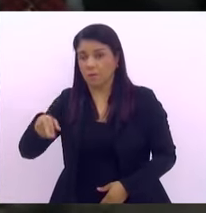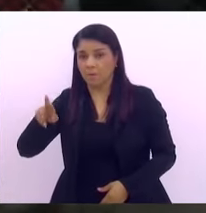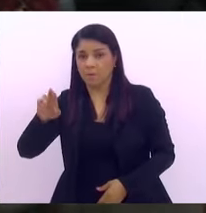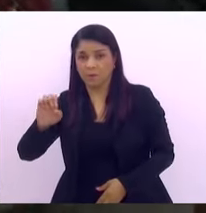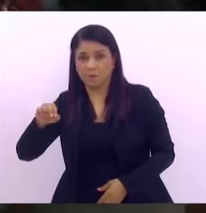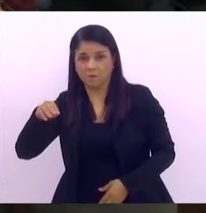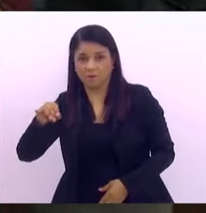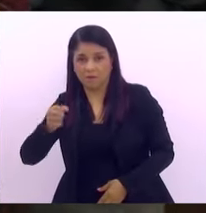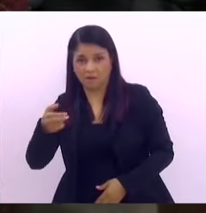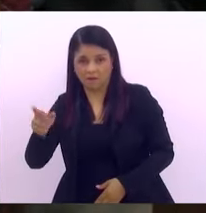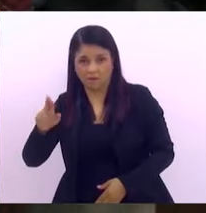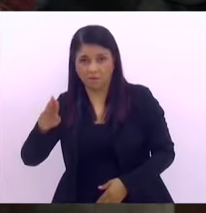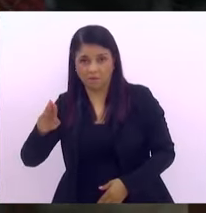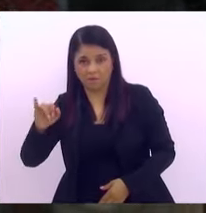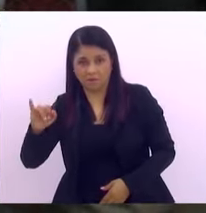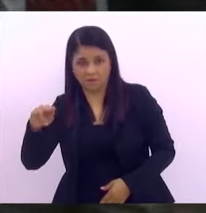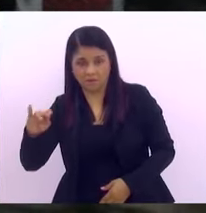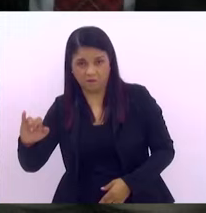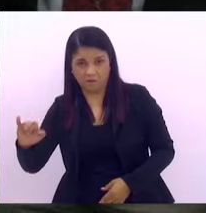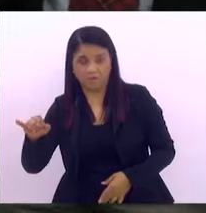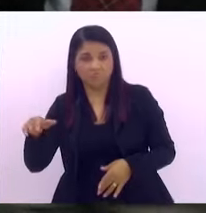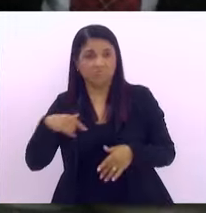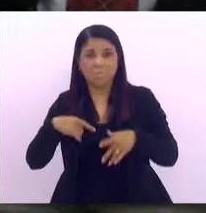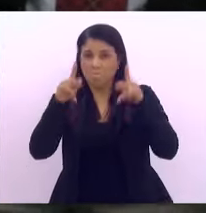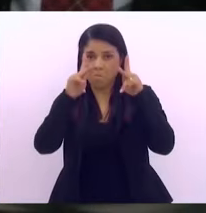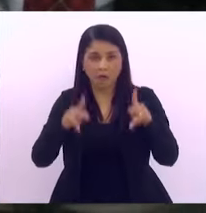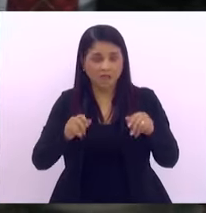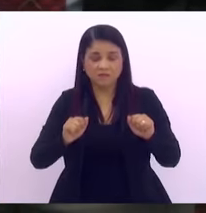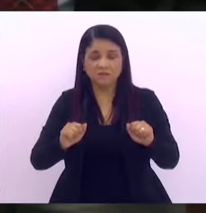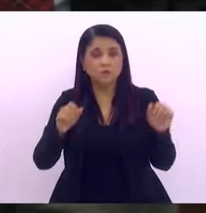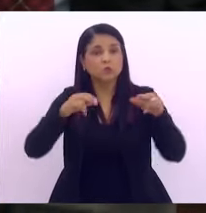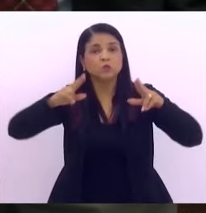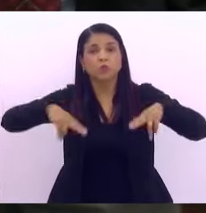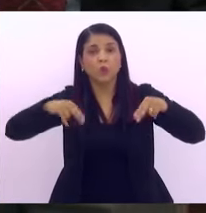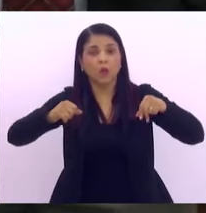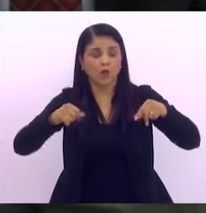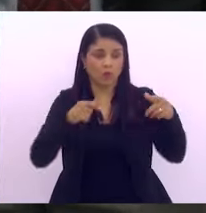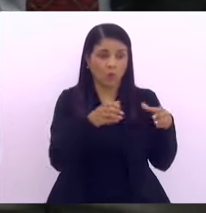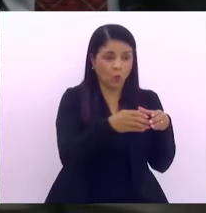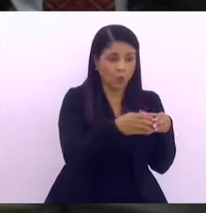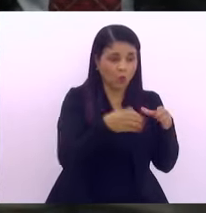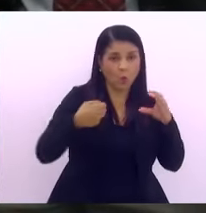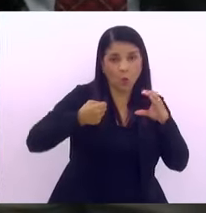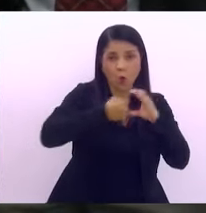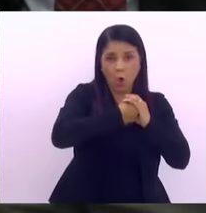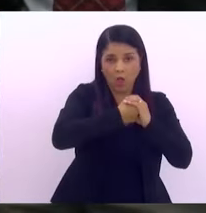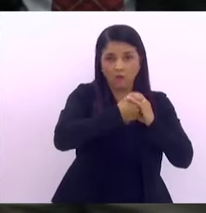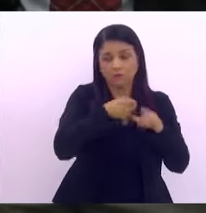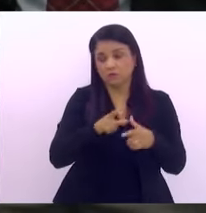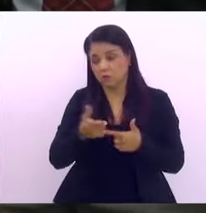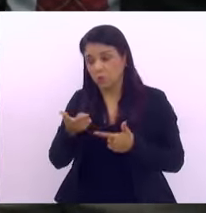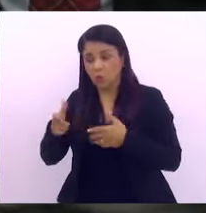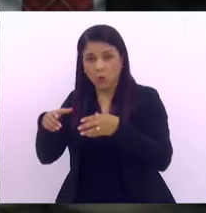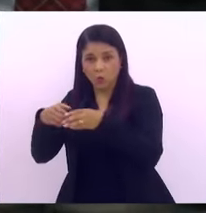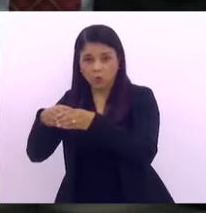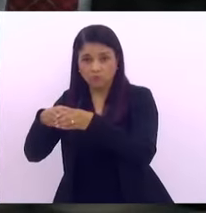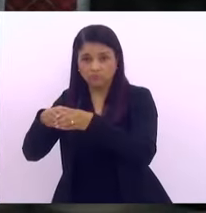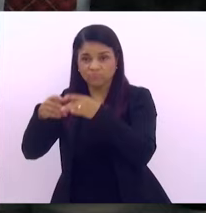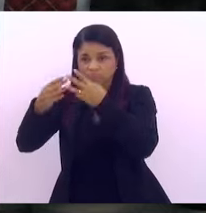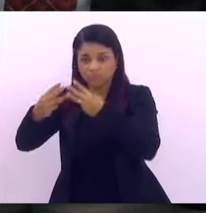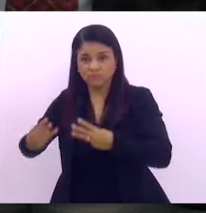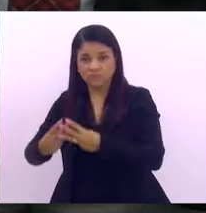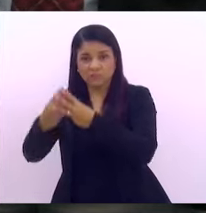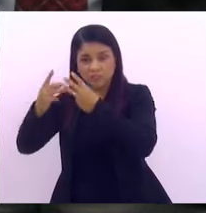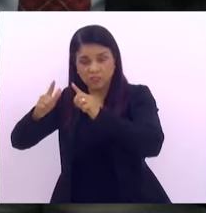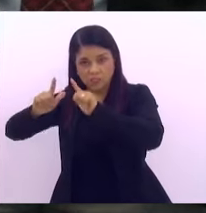paz. Um quer manter e ampliar as colônias, o outro prega a destruição de Israel. Isso chegou a